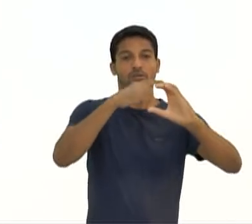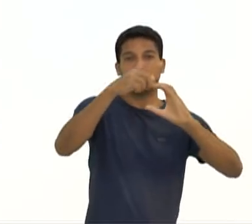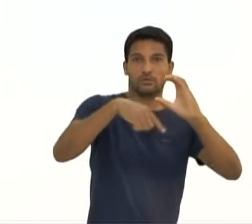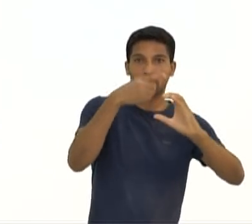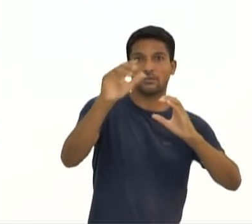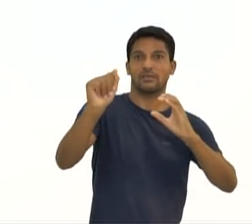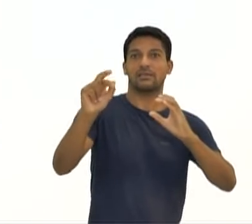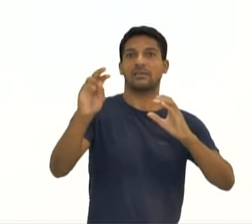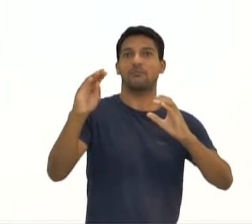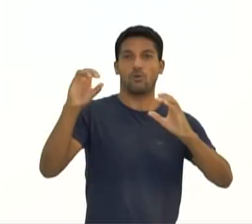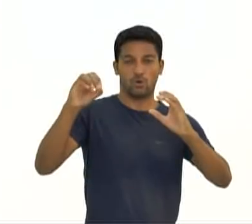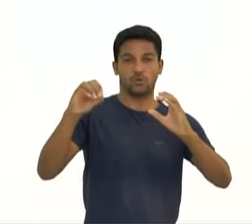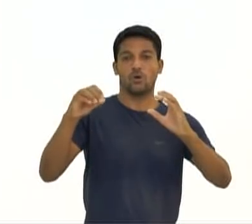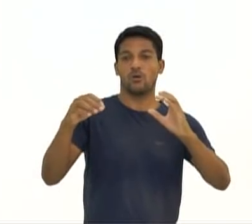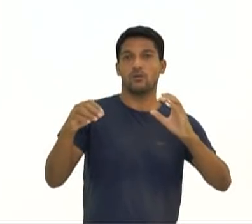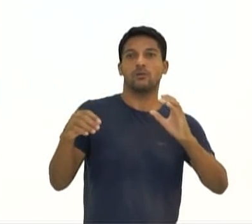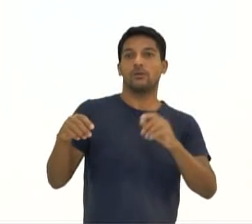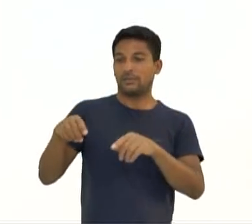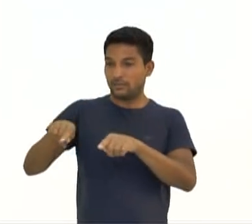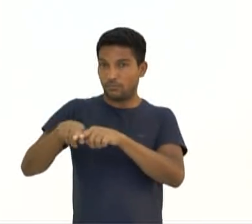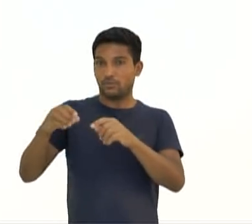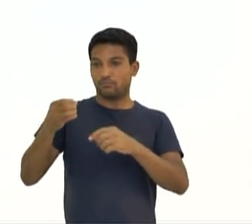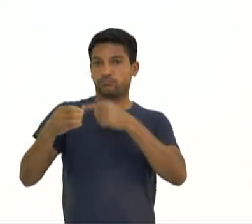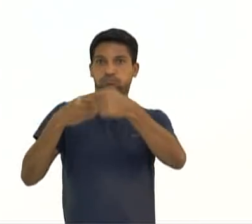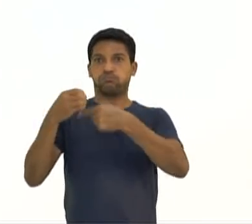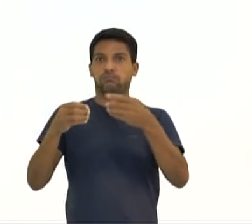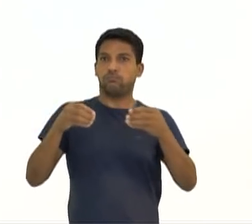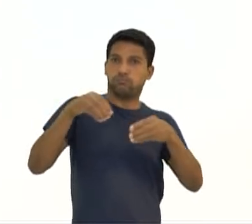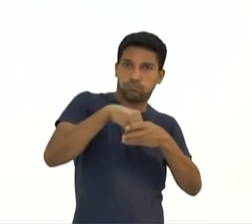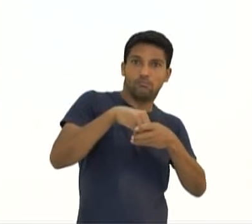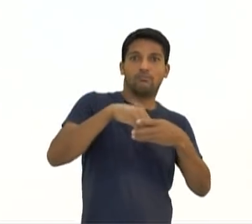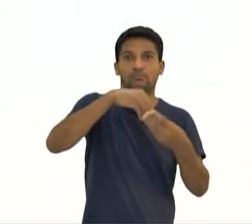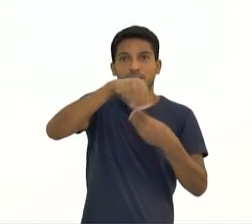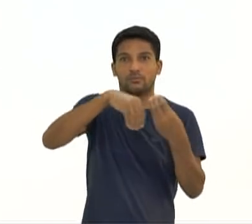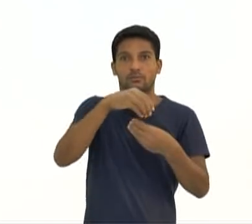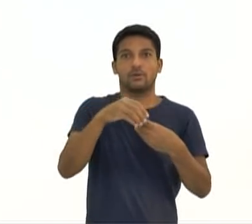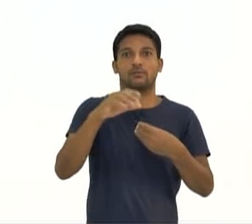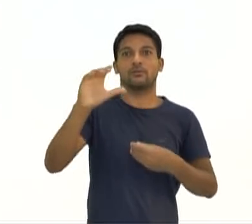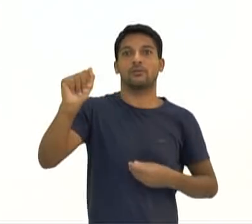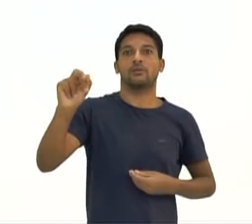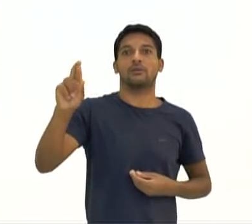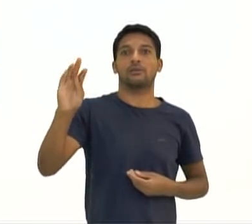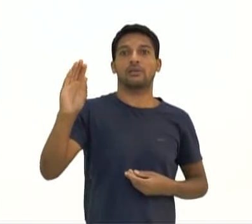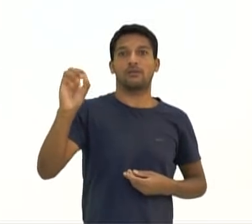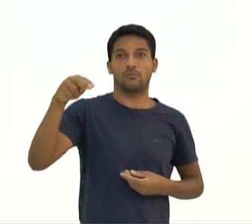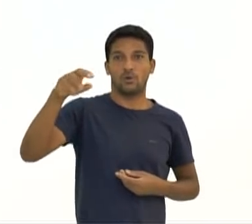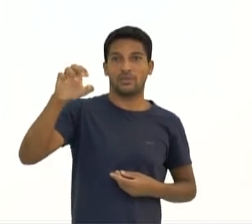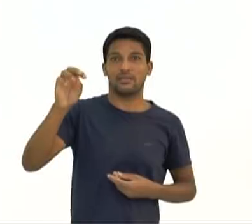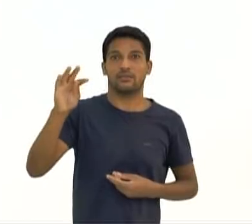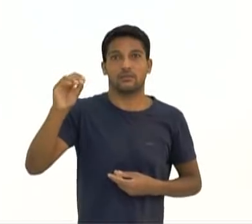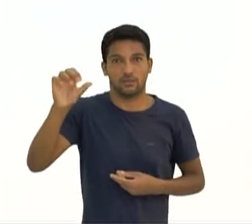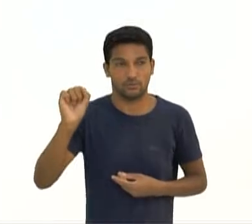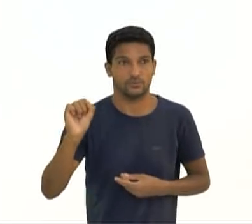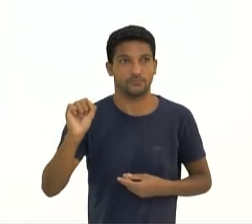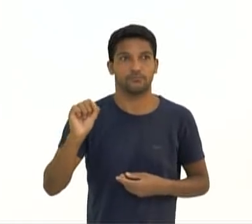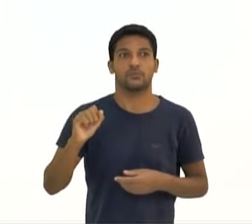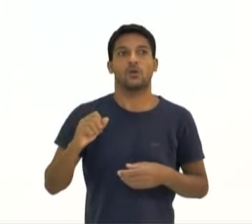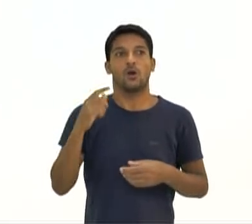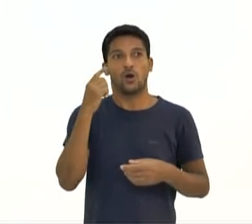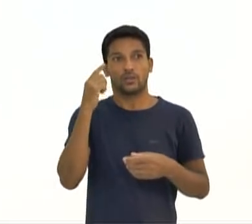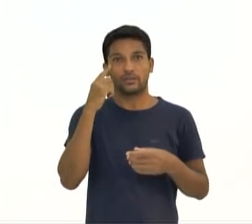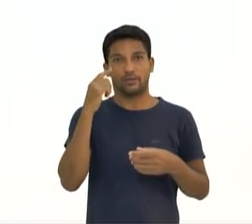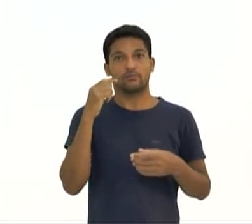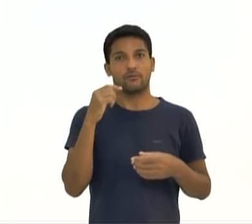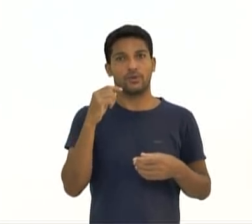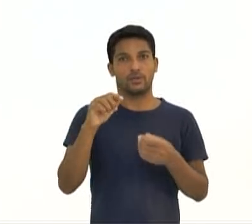carbonatos, carbetos e óxidos, tá? Então, olha lá, algumas das obtenções do carbono. O carvão, que é um